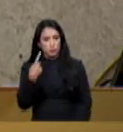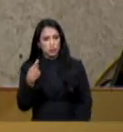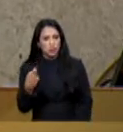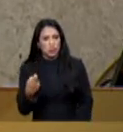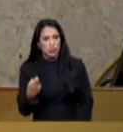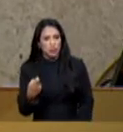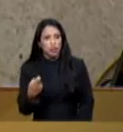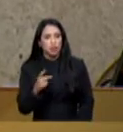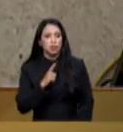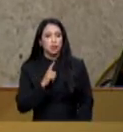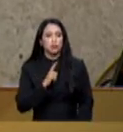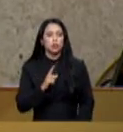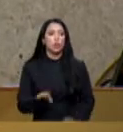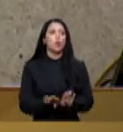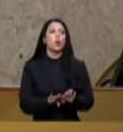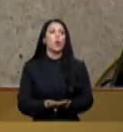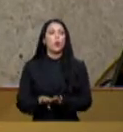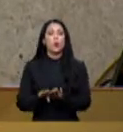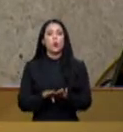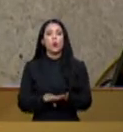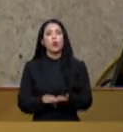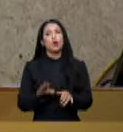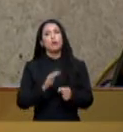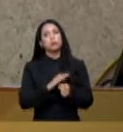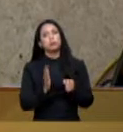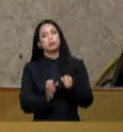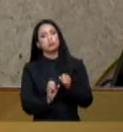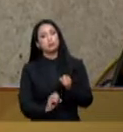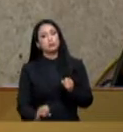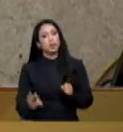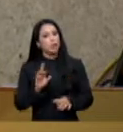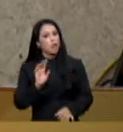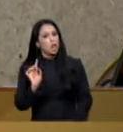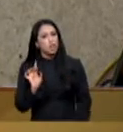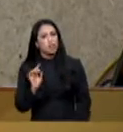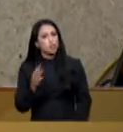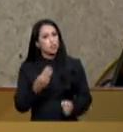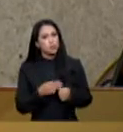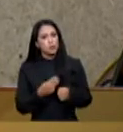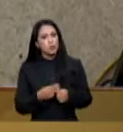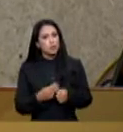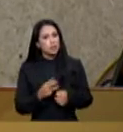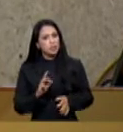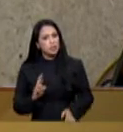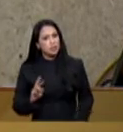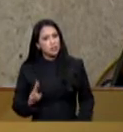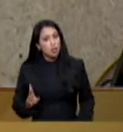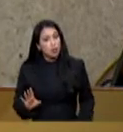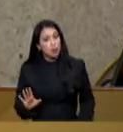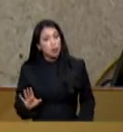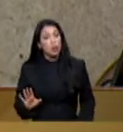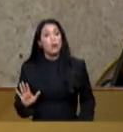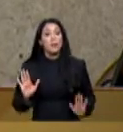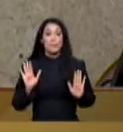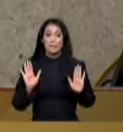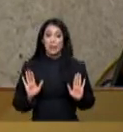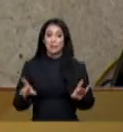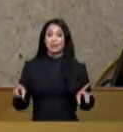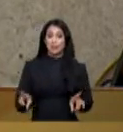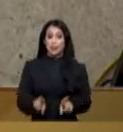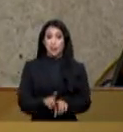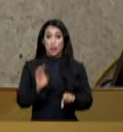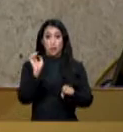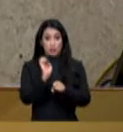é o saneamento básico, não é comum apenas aos municípios envolvidos, mas ao estado e